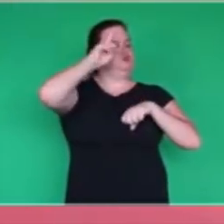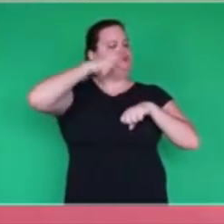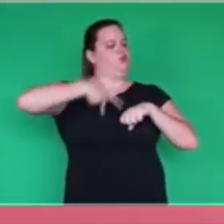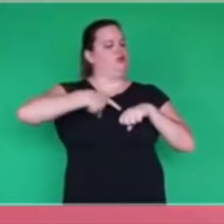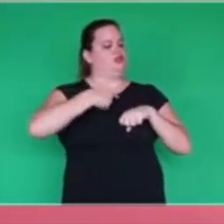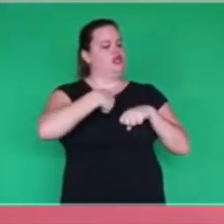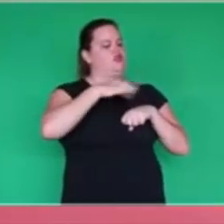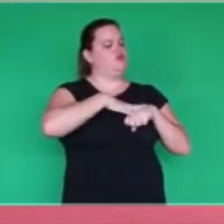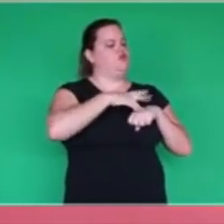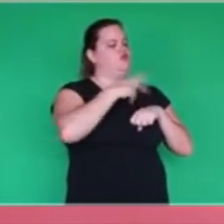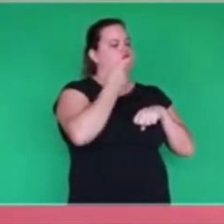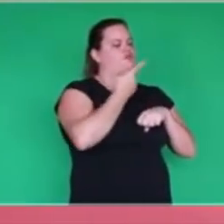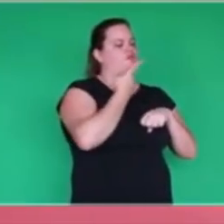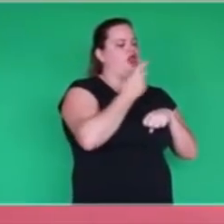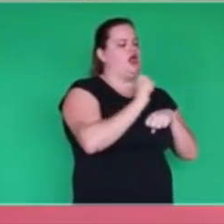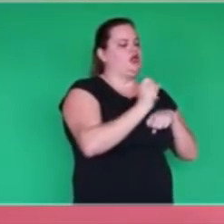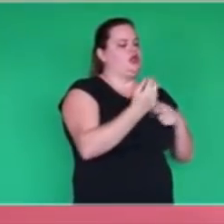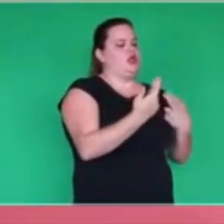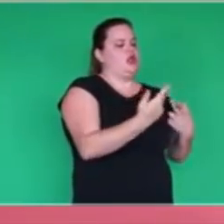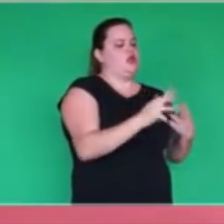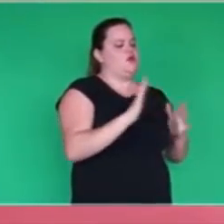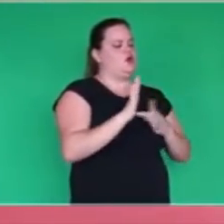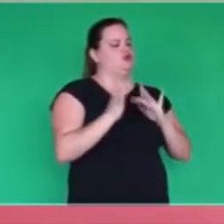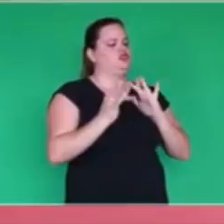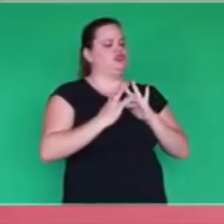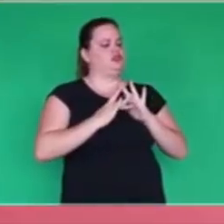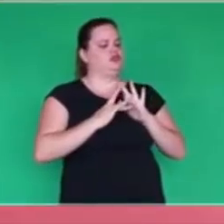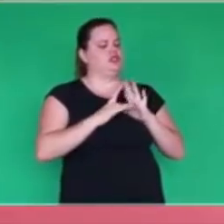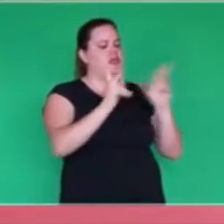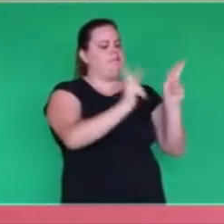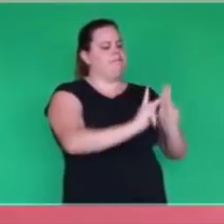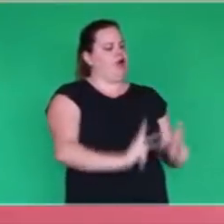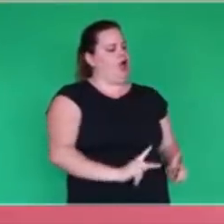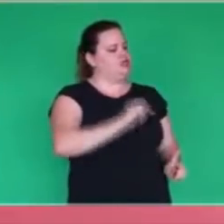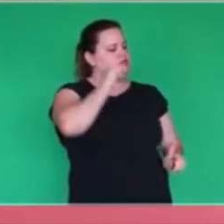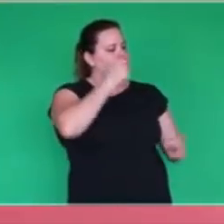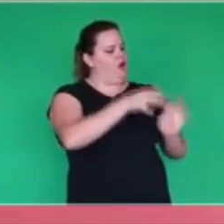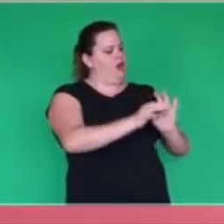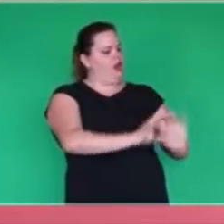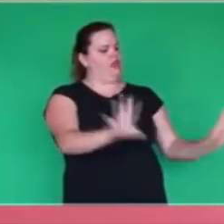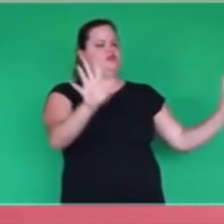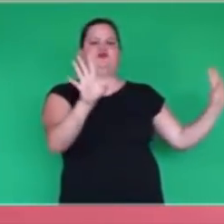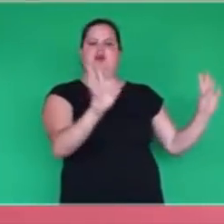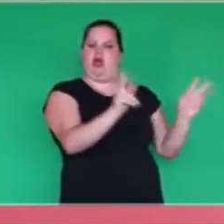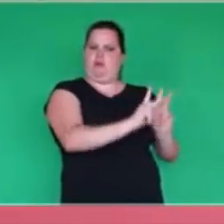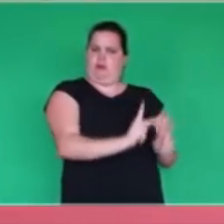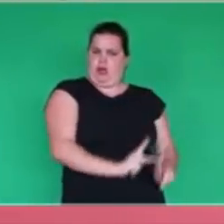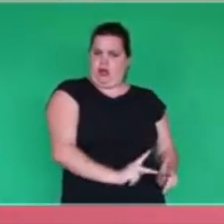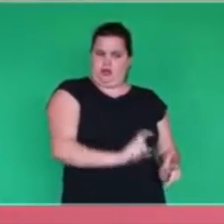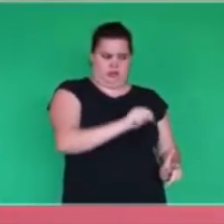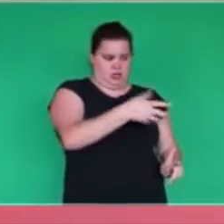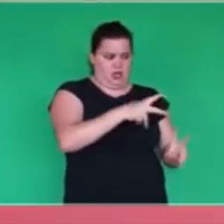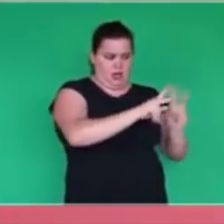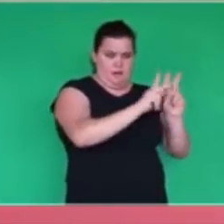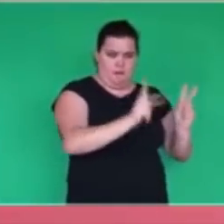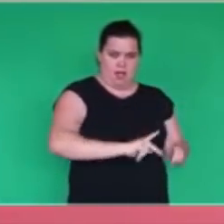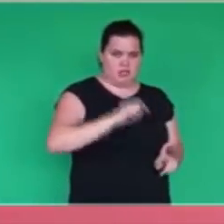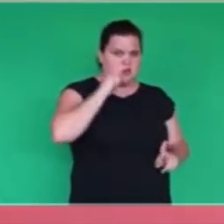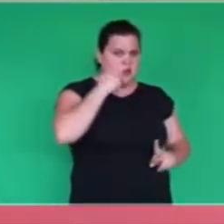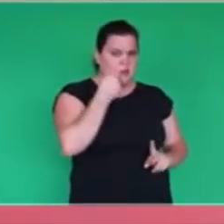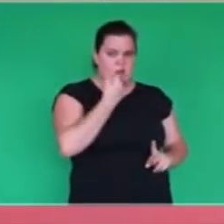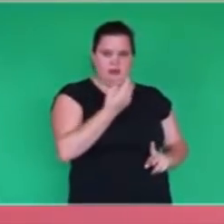Cristo pregou. Eu vou dar paz, pão e liberdade. A paz que o mundo dá, o pão que perece